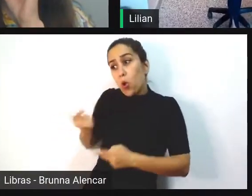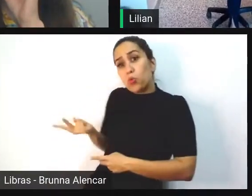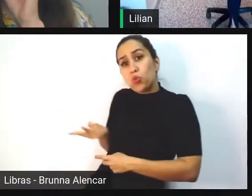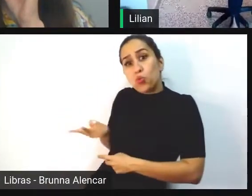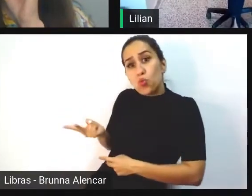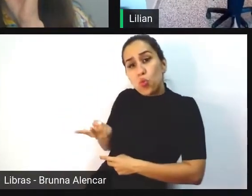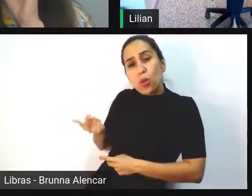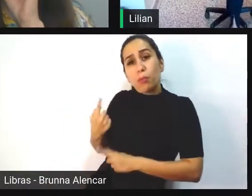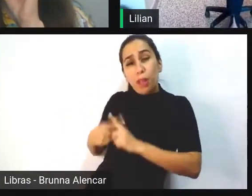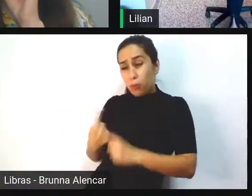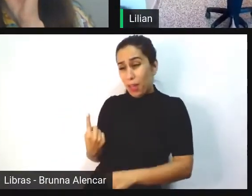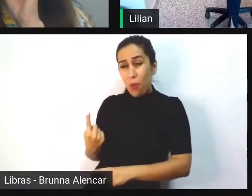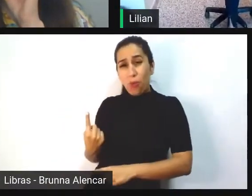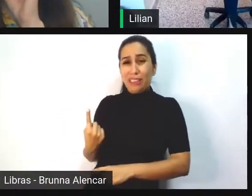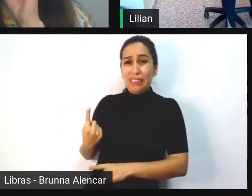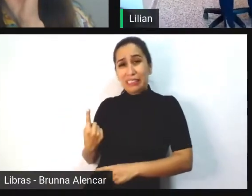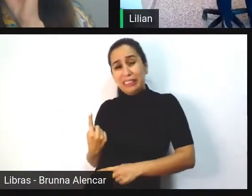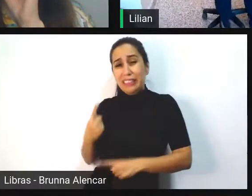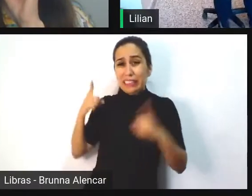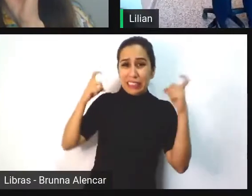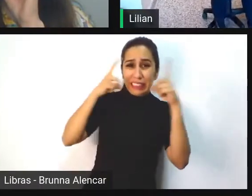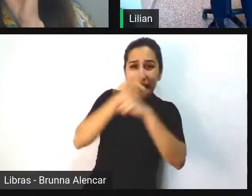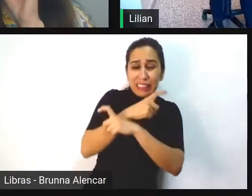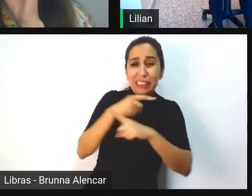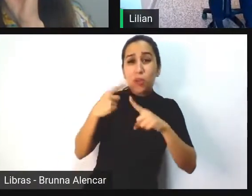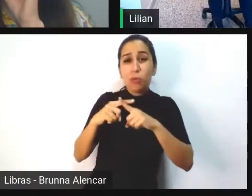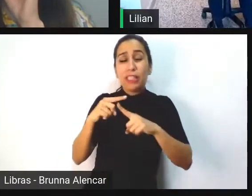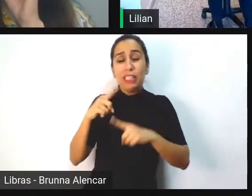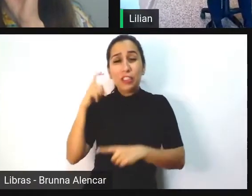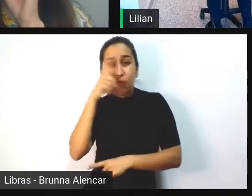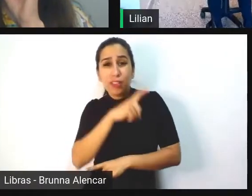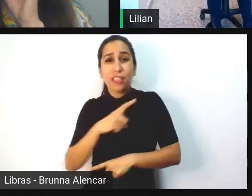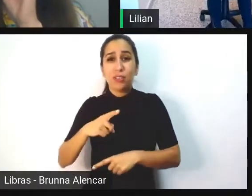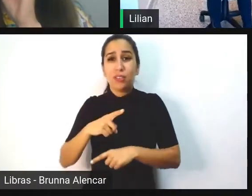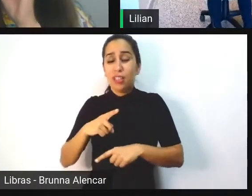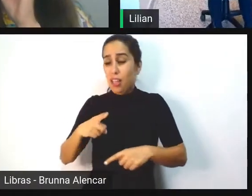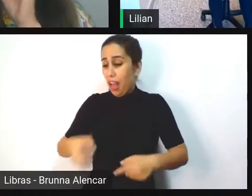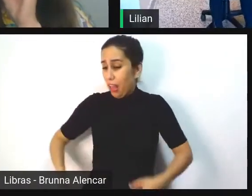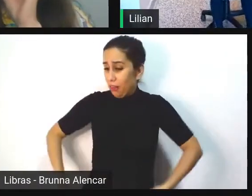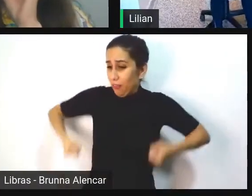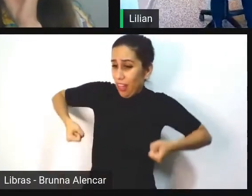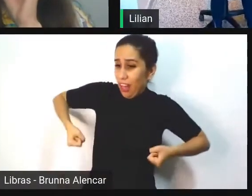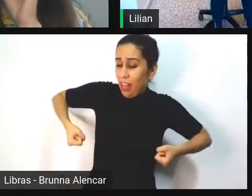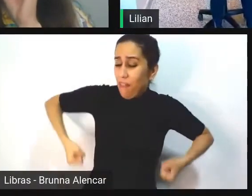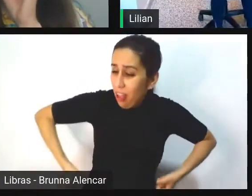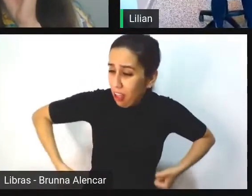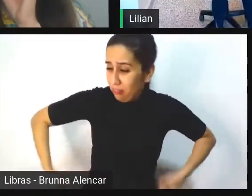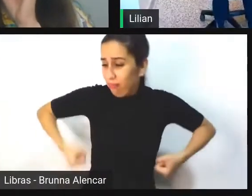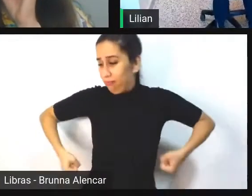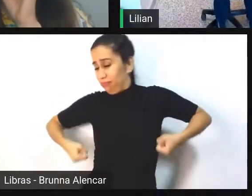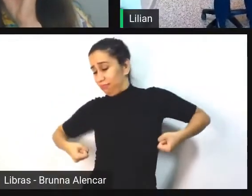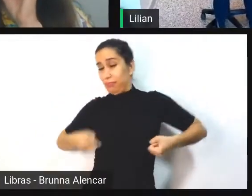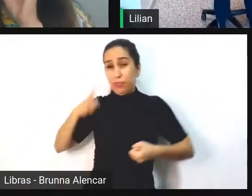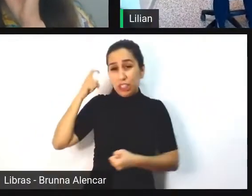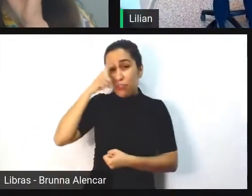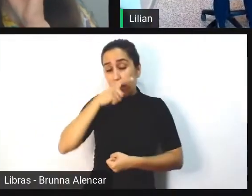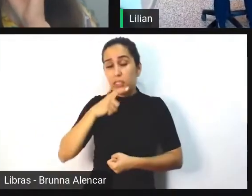posto, enfim, né? Procurem esse parâmetro, tá? Eu acho